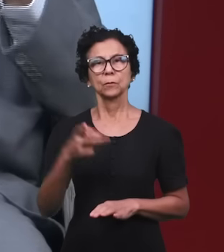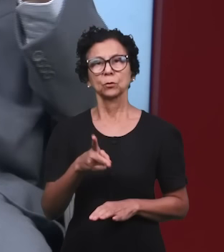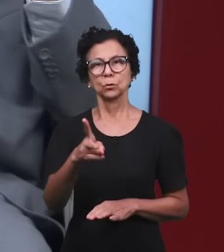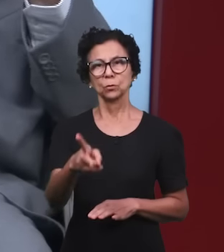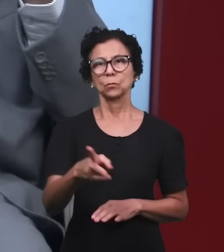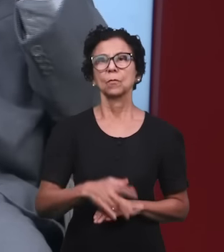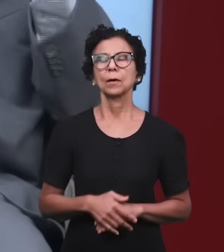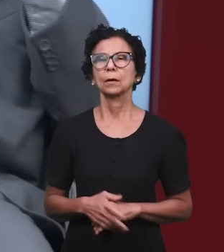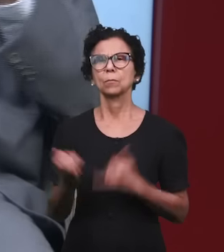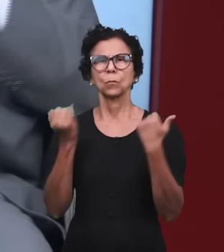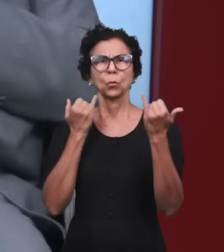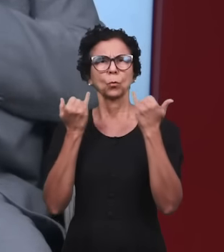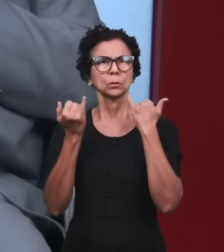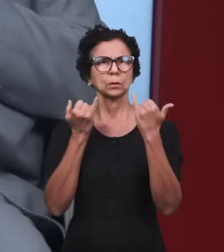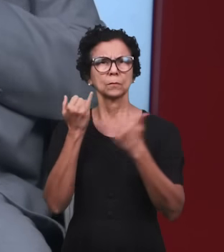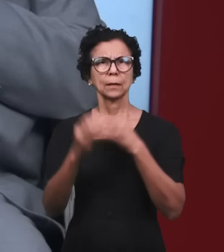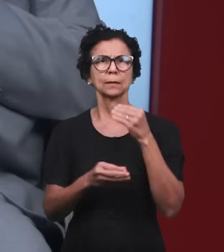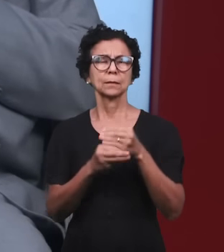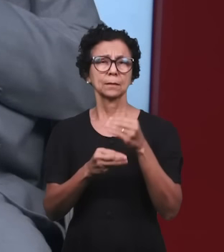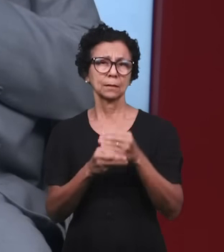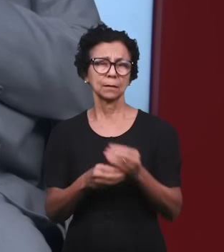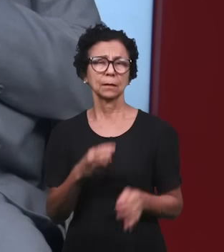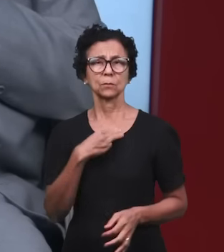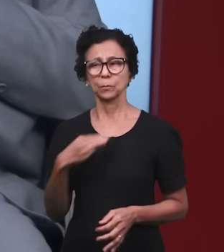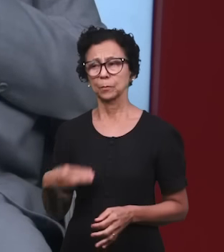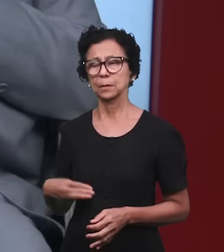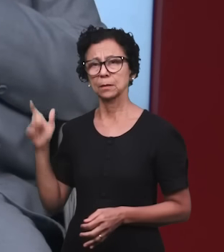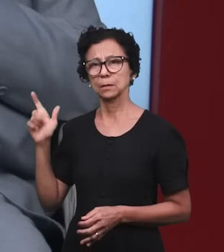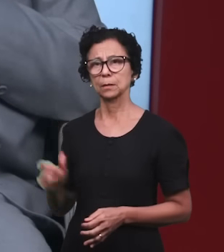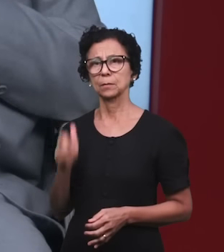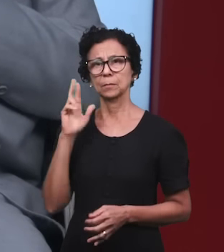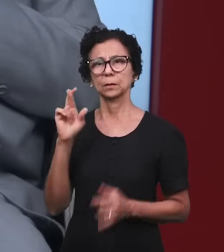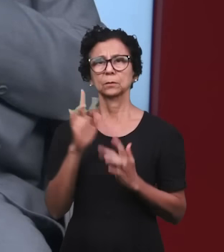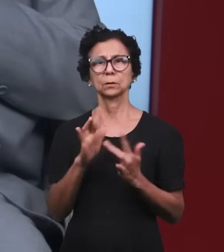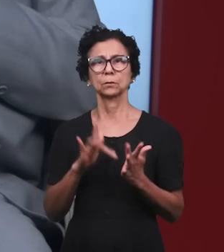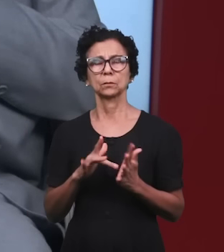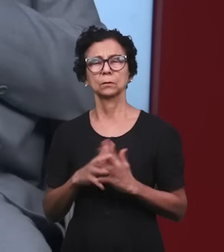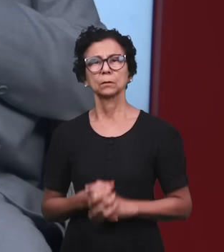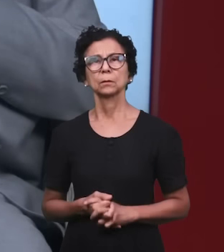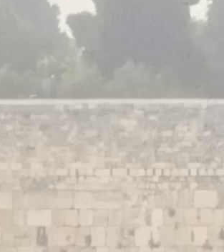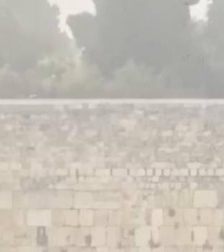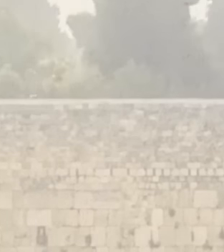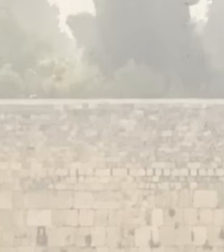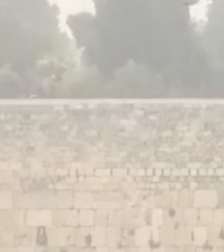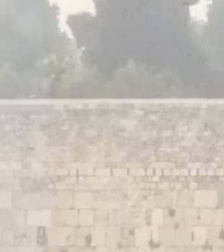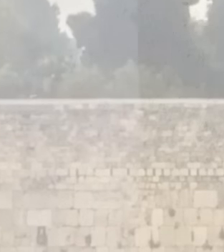outras informações ainda sobre o Messias. A paz do Senhor a todos.